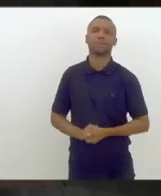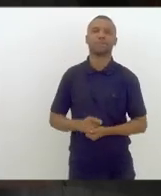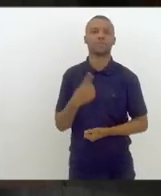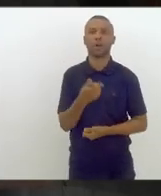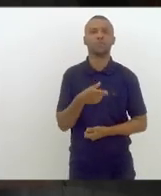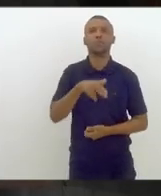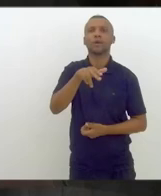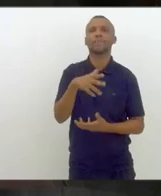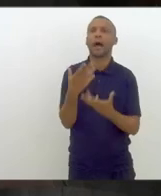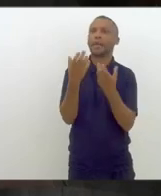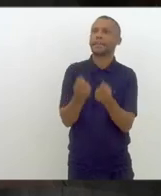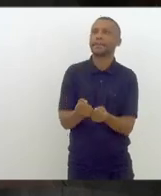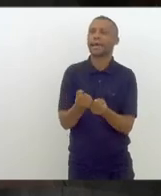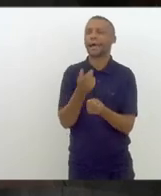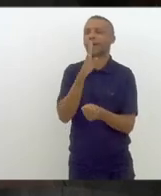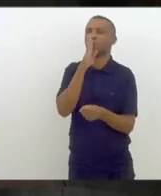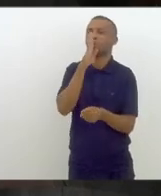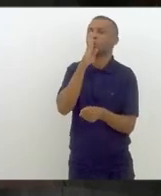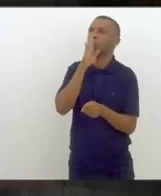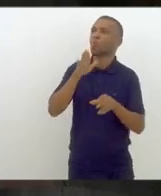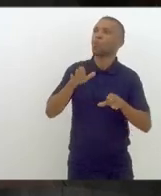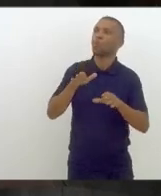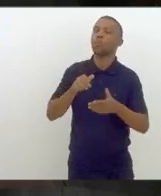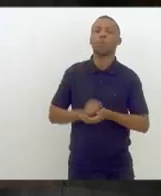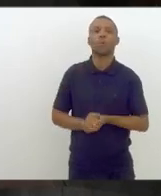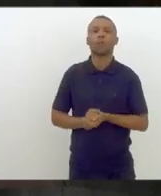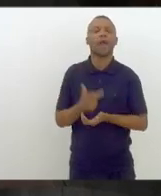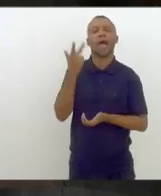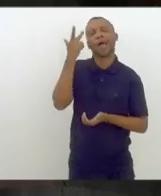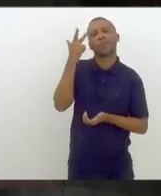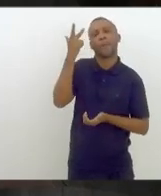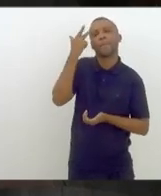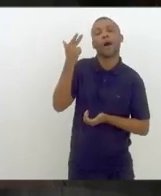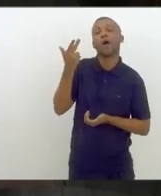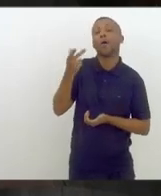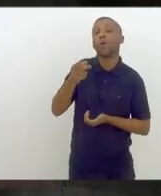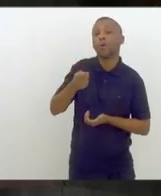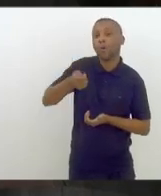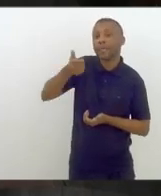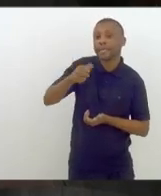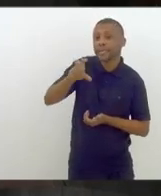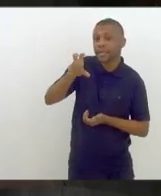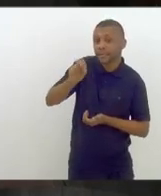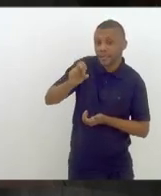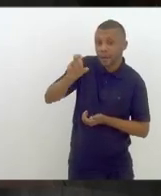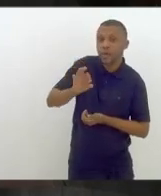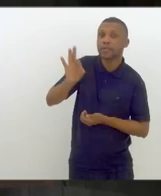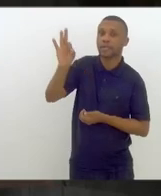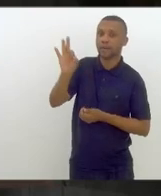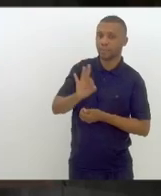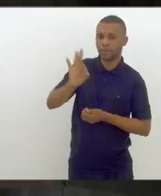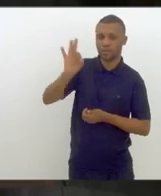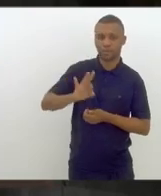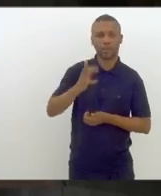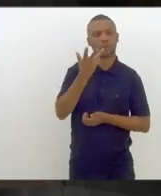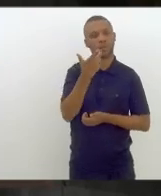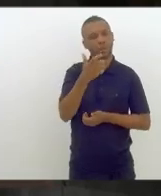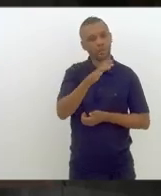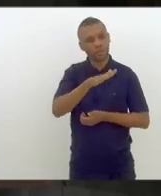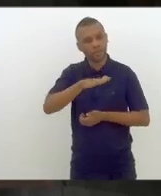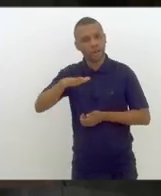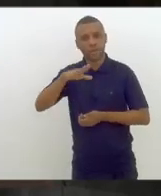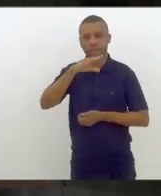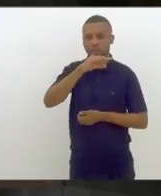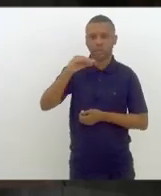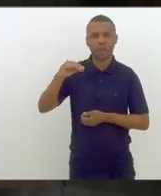nunca naturalizar que quase metade das nossas crianças e adolescentes